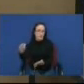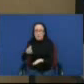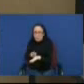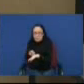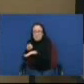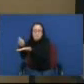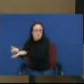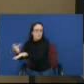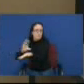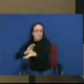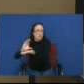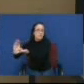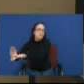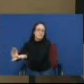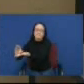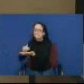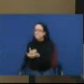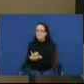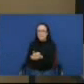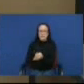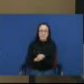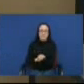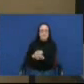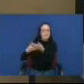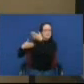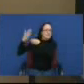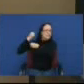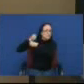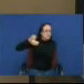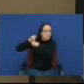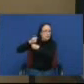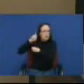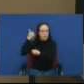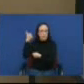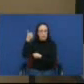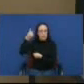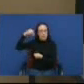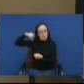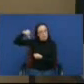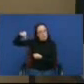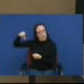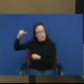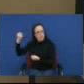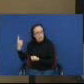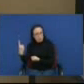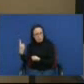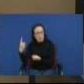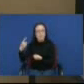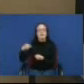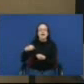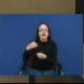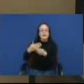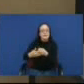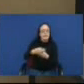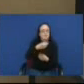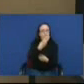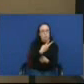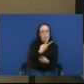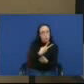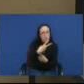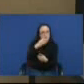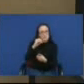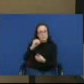esse processo é de 91 a 2013. Não é verdade. O processo de fundo de garantia é